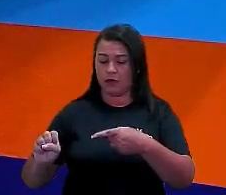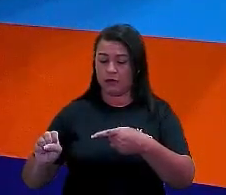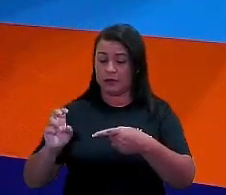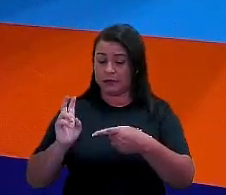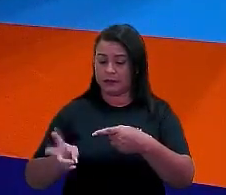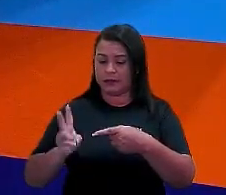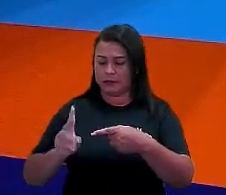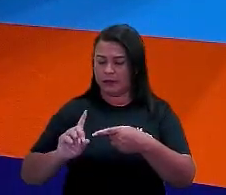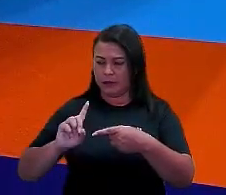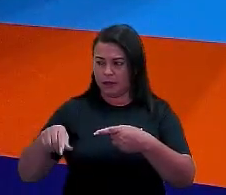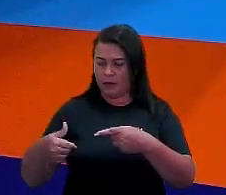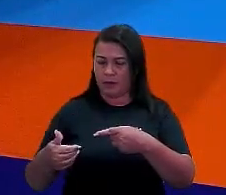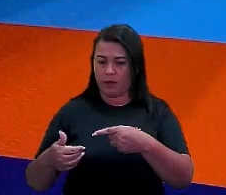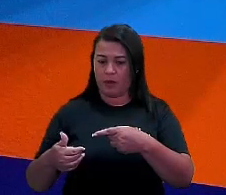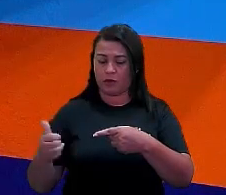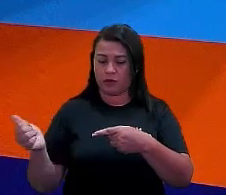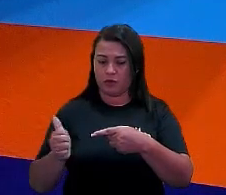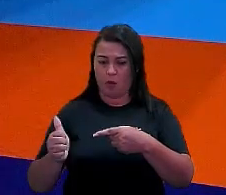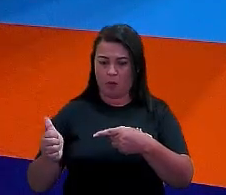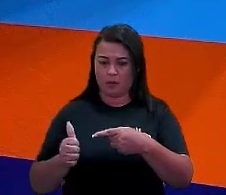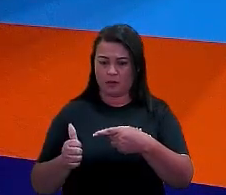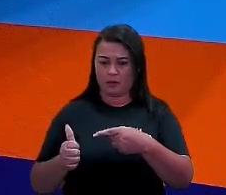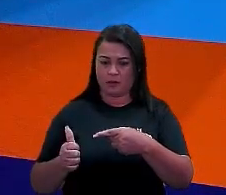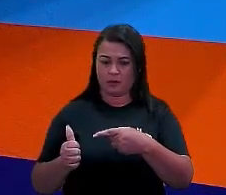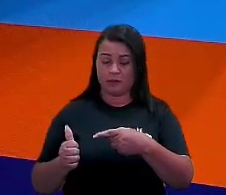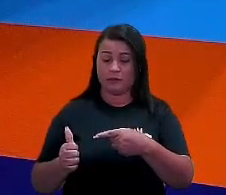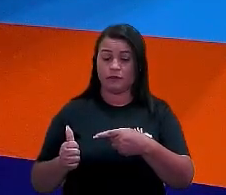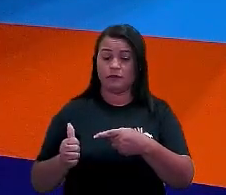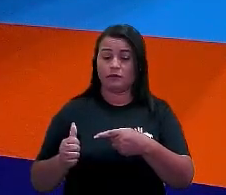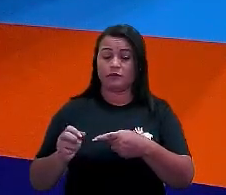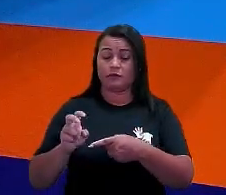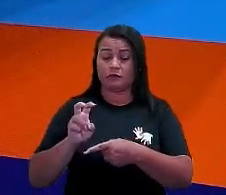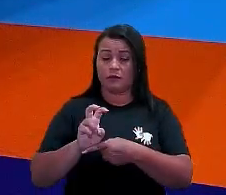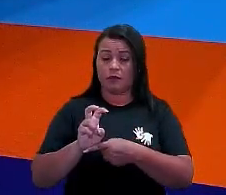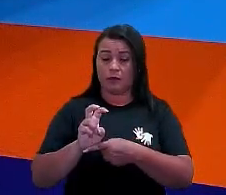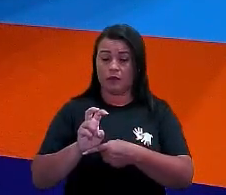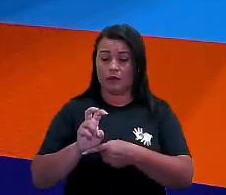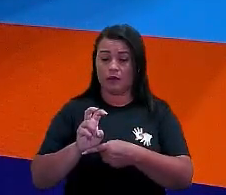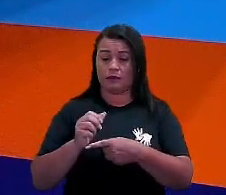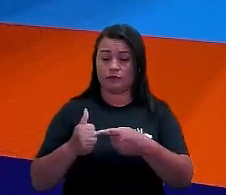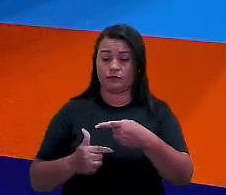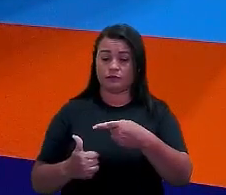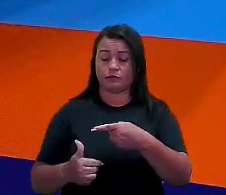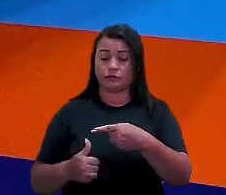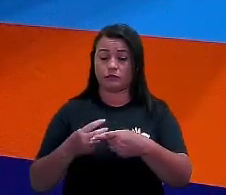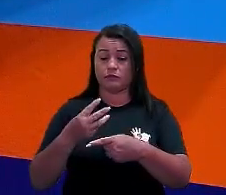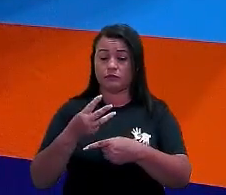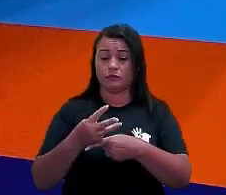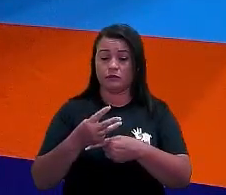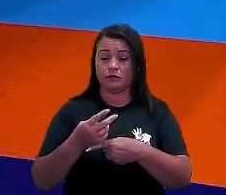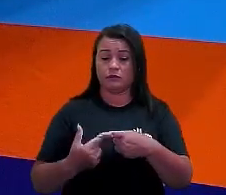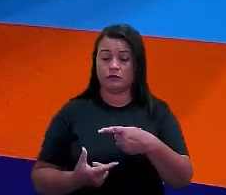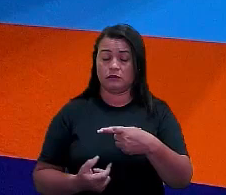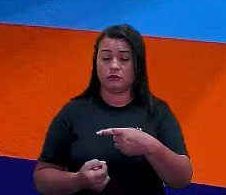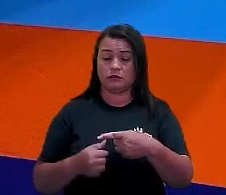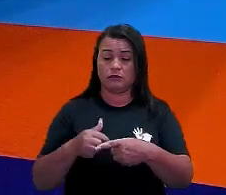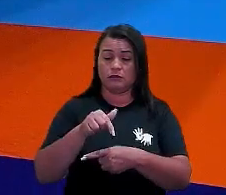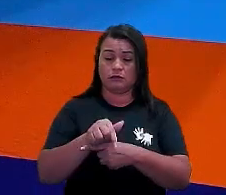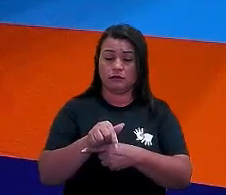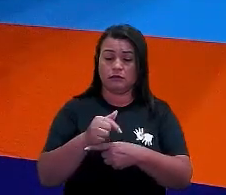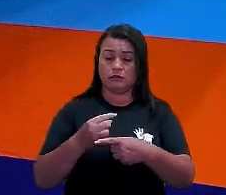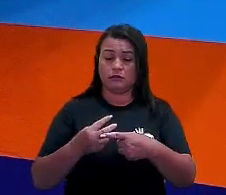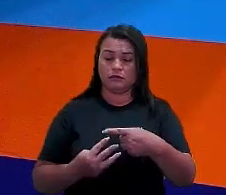aqui. Ó, 5 dozeavos. 3 20avos. 7